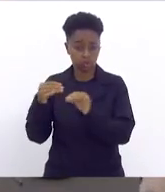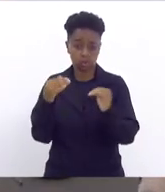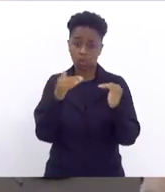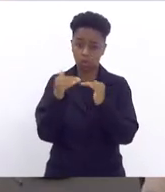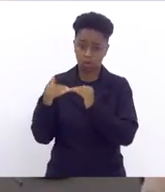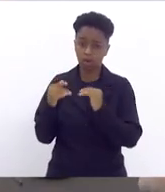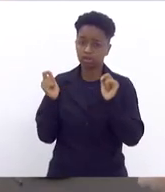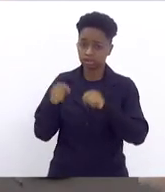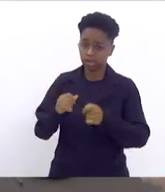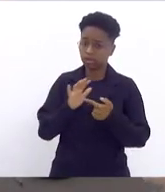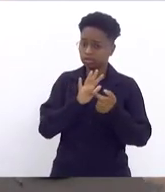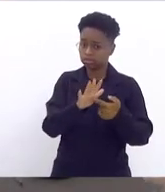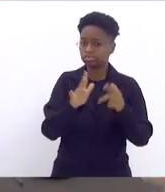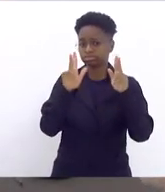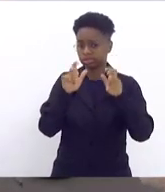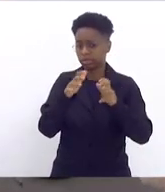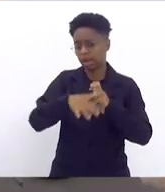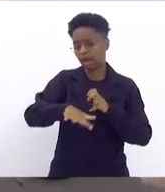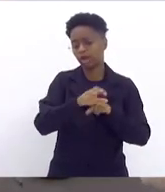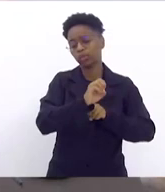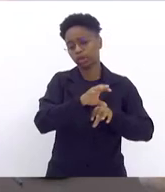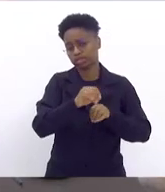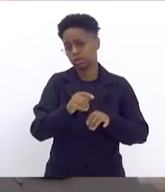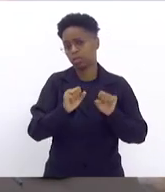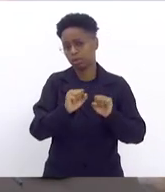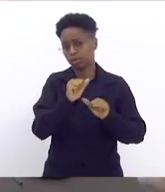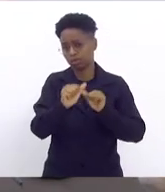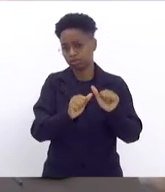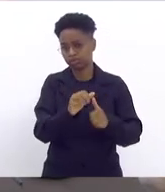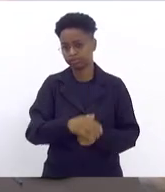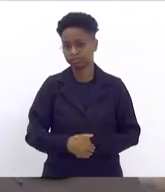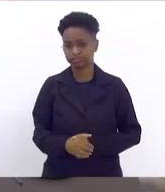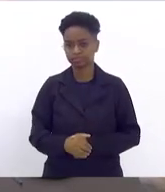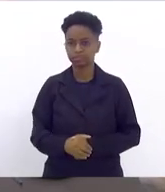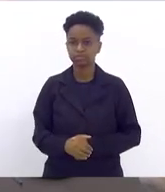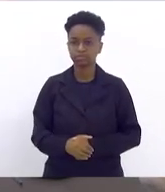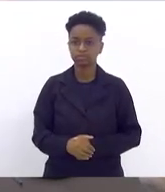uma alusão específica à questão da educação. Eu acho